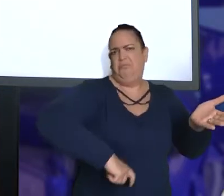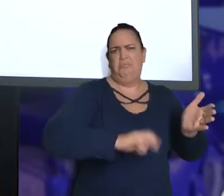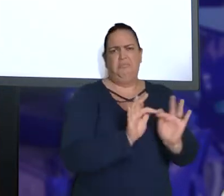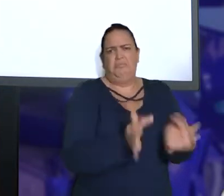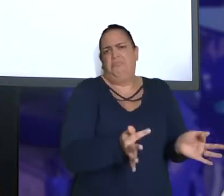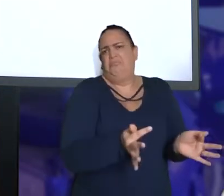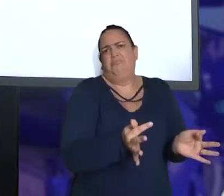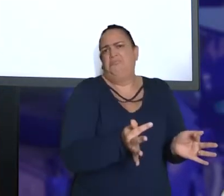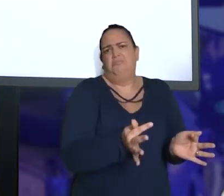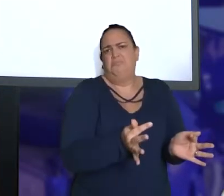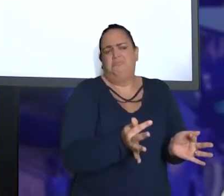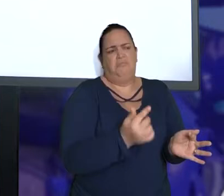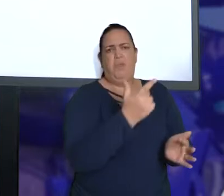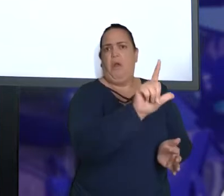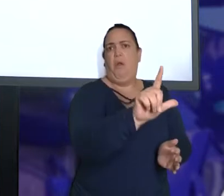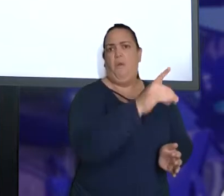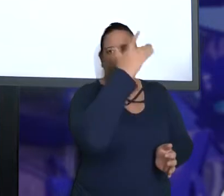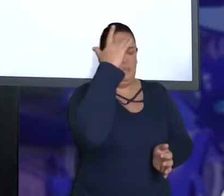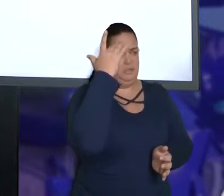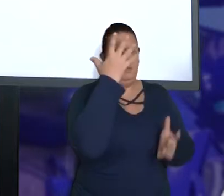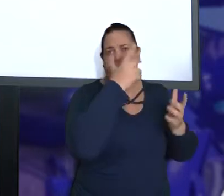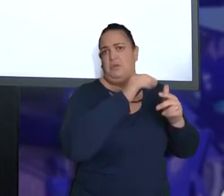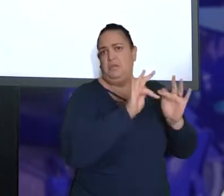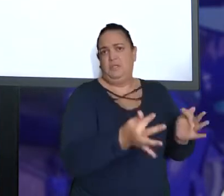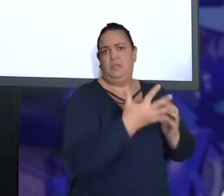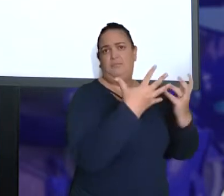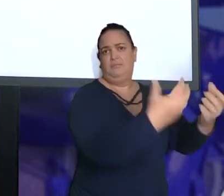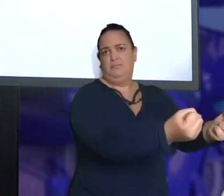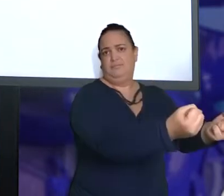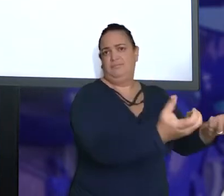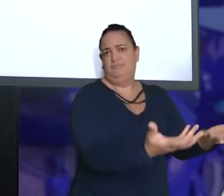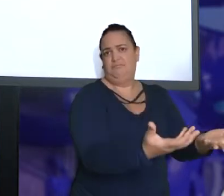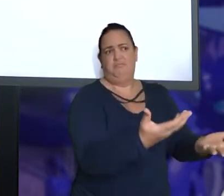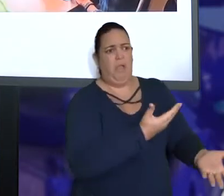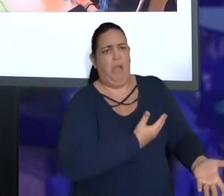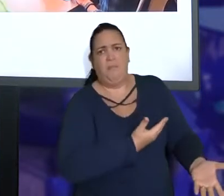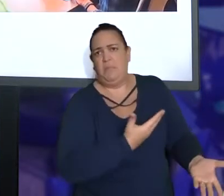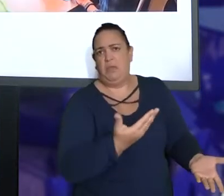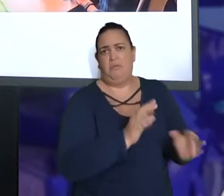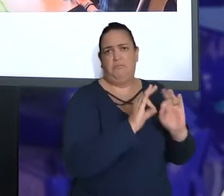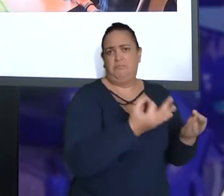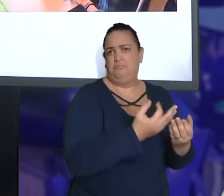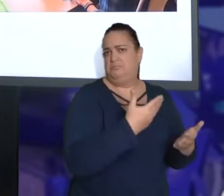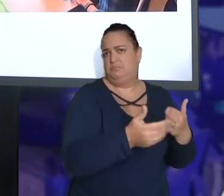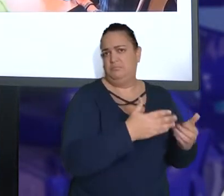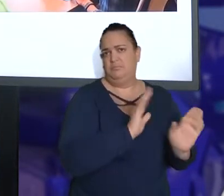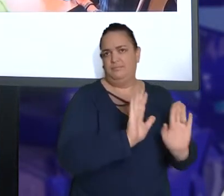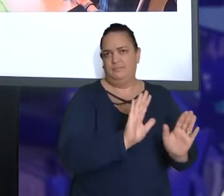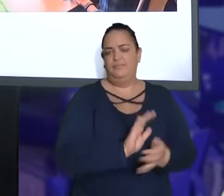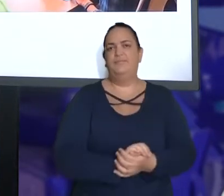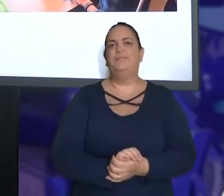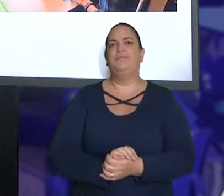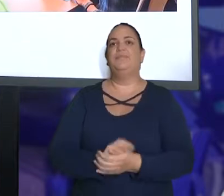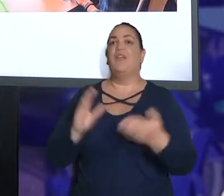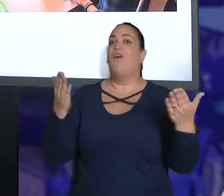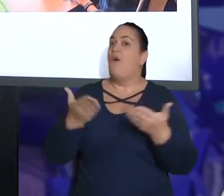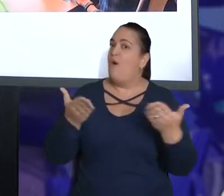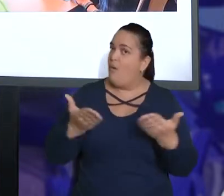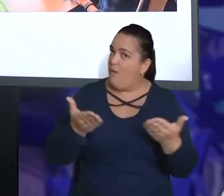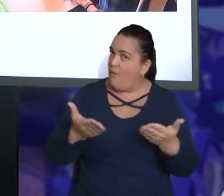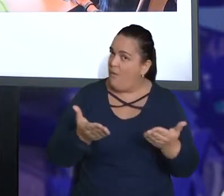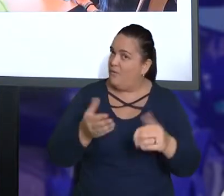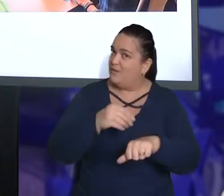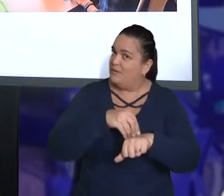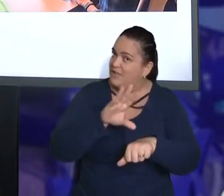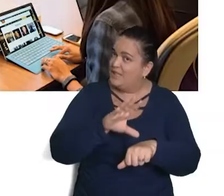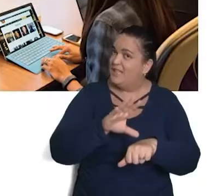pessoa simples escrevendo para uma outra pessoa simples. Pode ser um parente, pode ser um amigo. Como eu disse, hoje a gente vai estudar